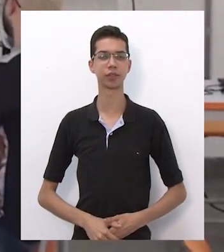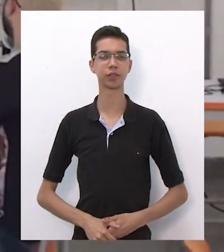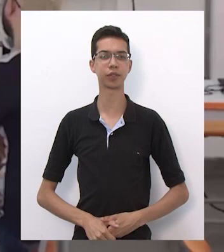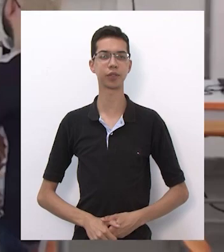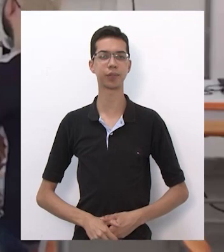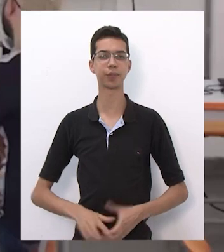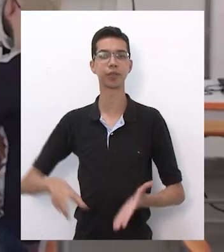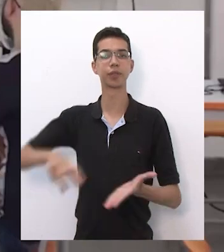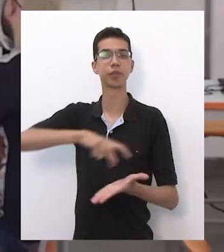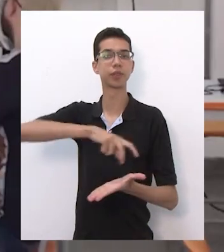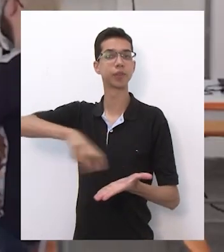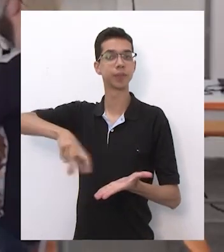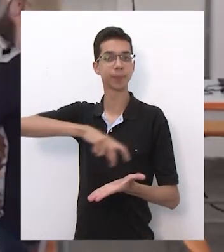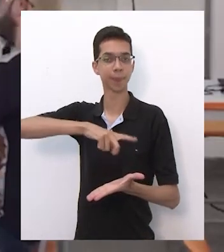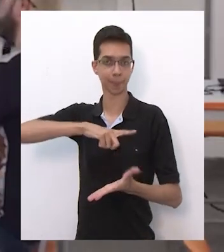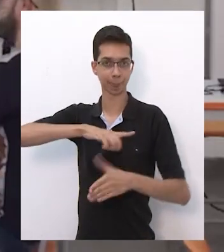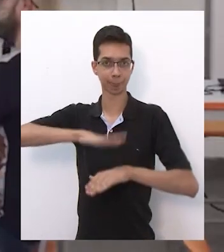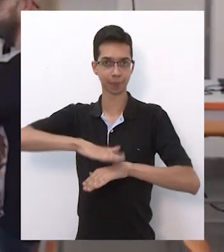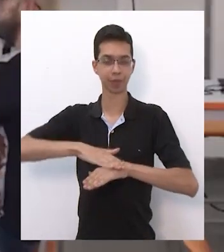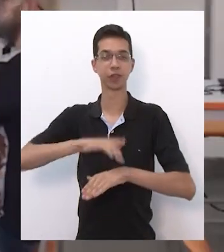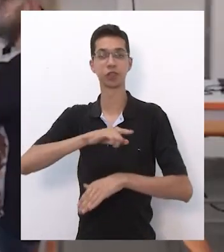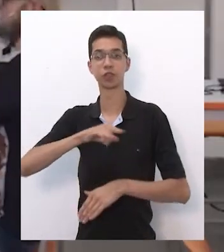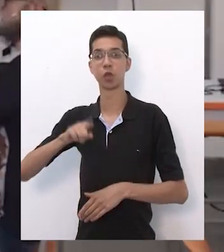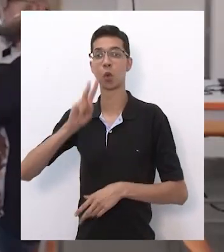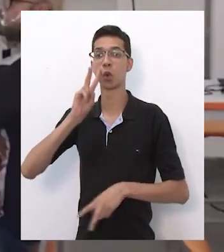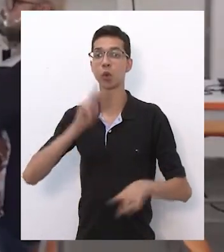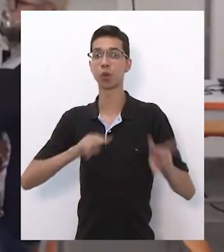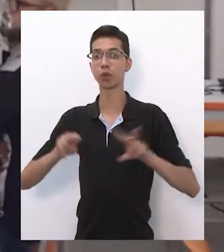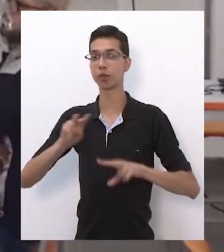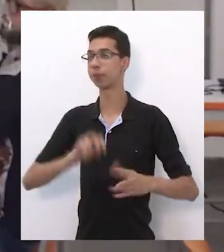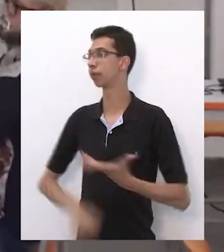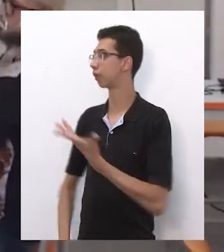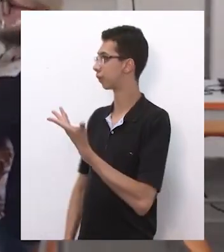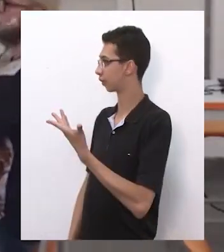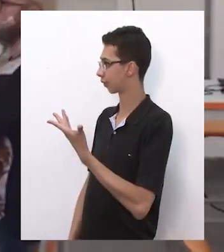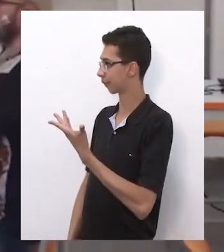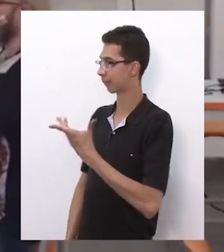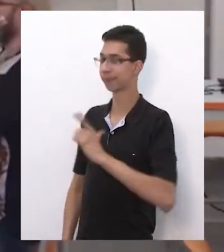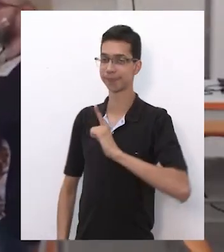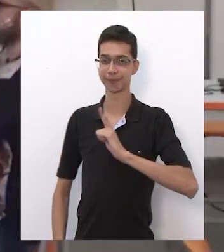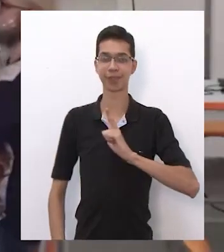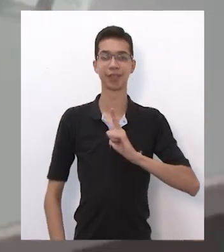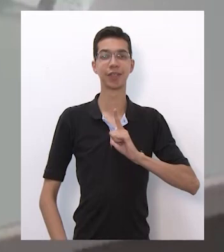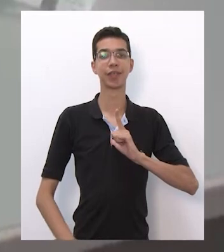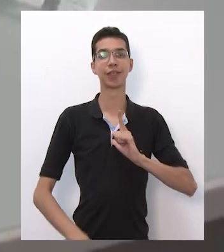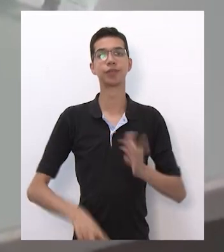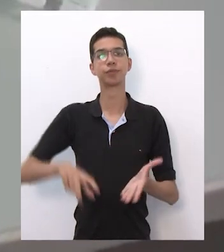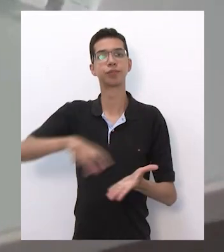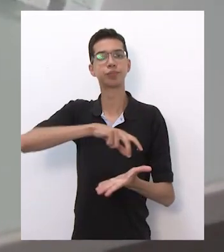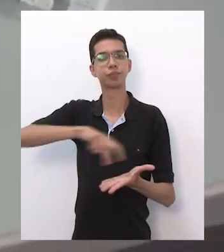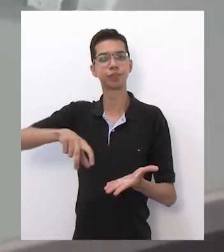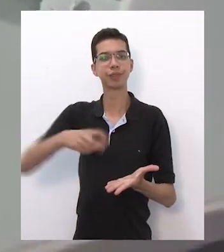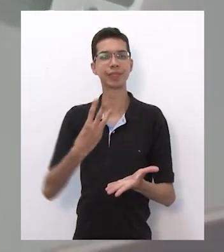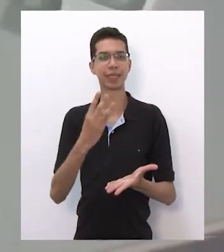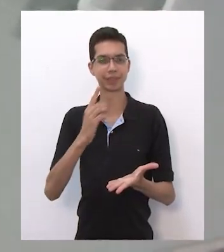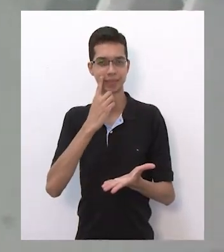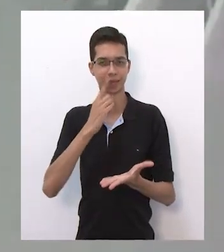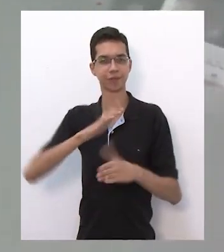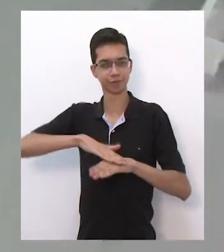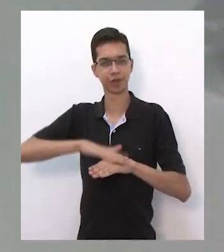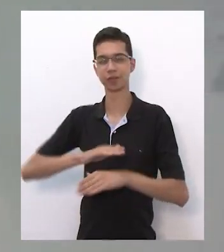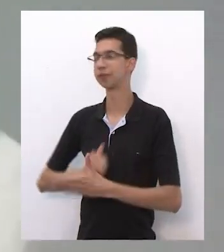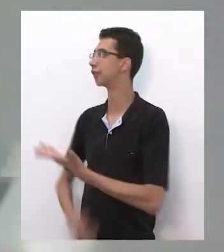da peça. Então, se vocês derem uma olhada ali, nós temos várias peças que a gente produziu aqui nessa impressora 3D.